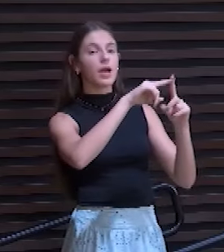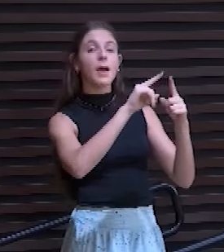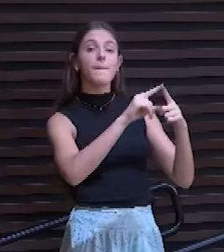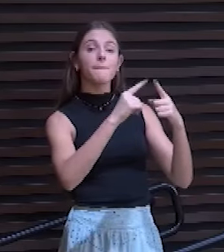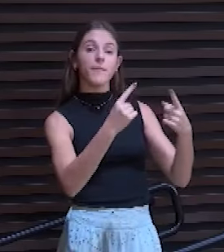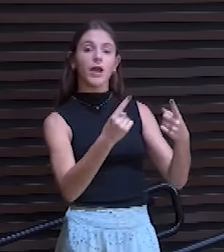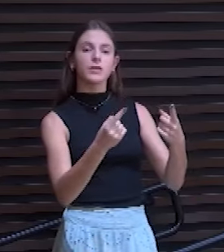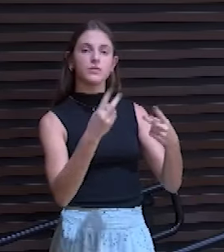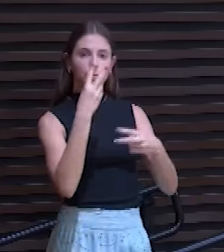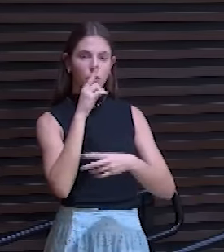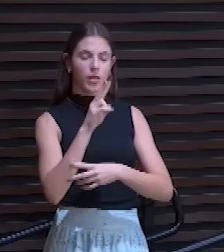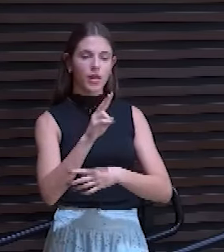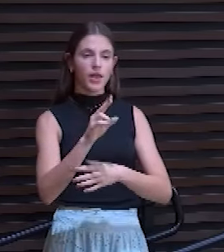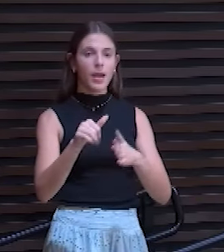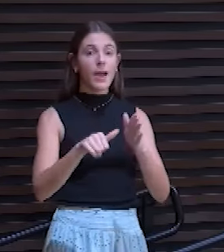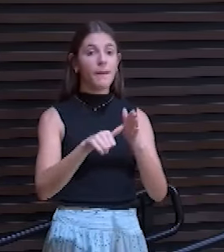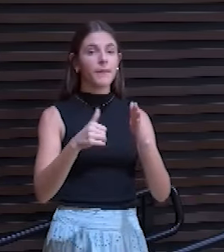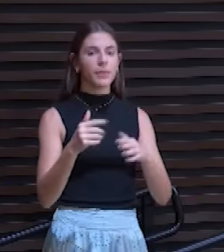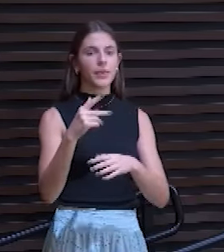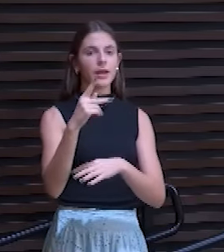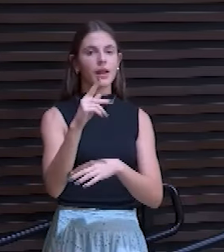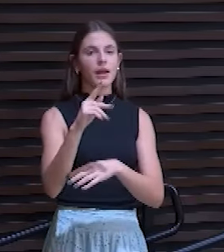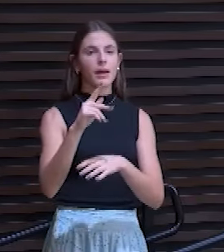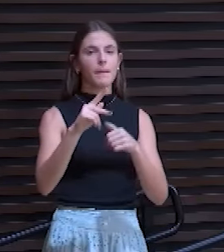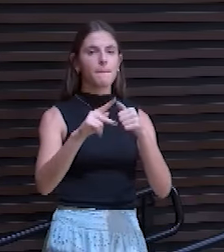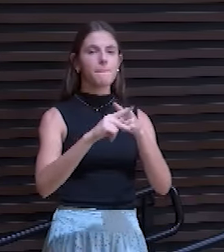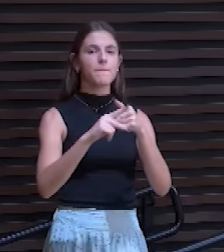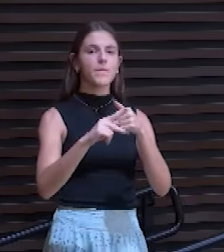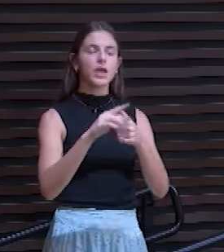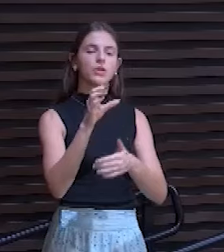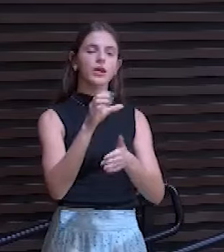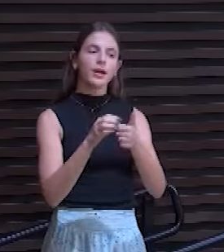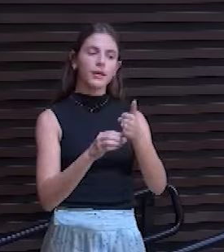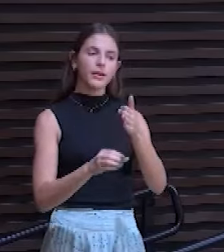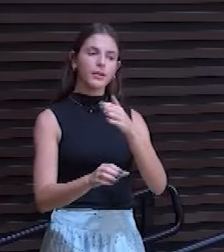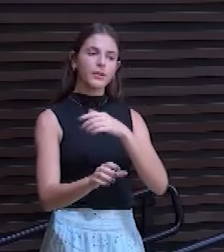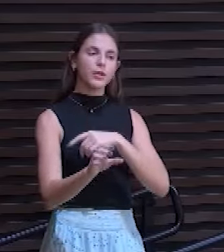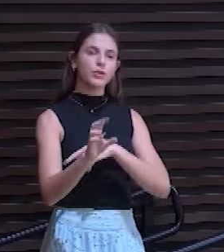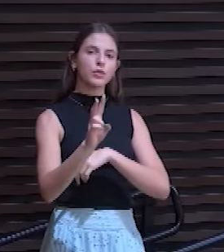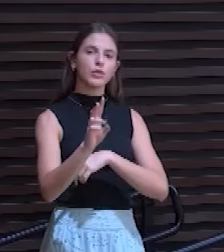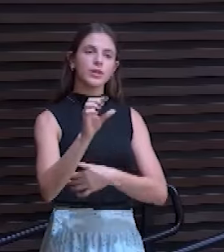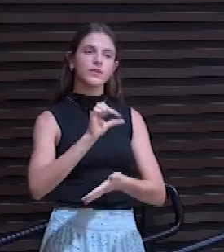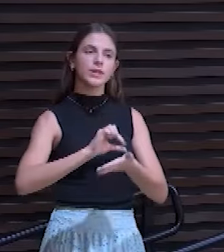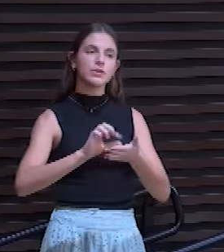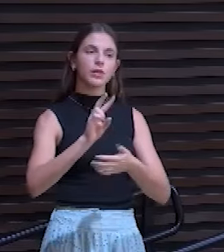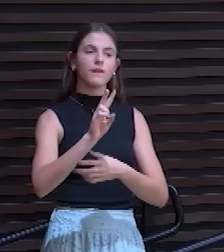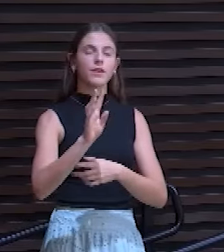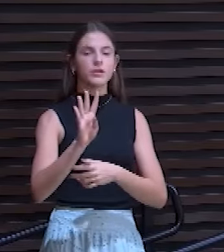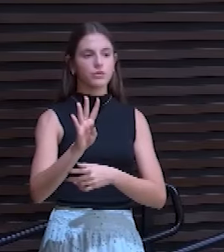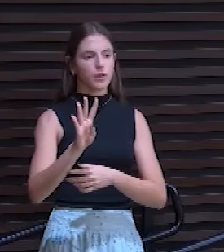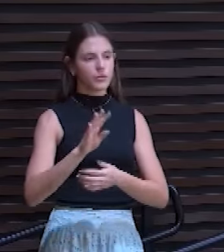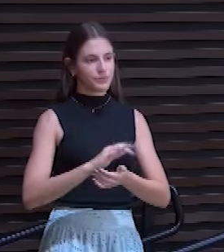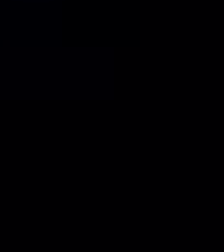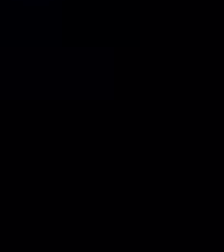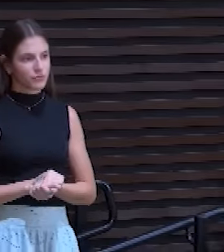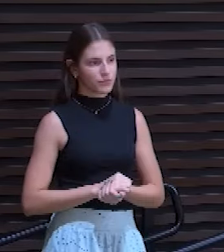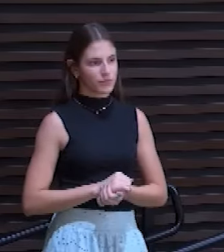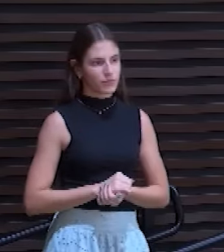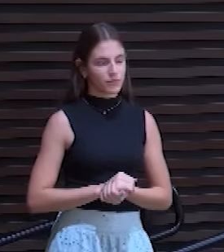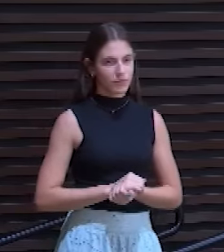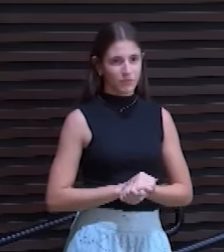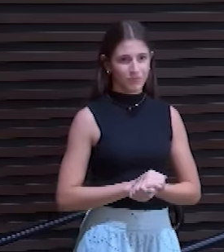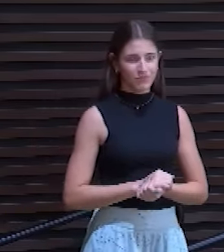Pedro capítulo 2, versículo 24. 1 Pedro 2, 24. Abra aí a sua Bíblia.